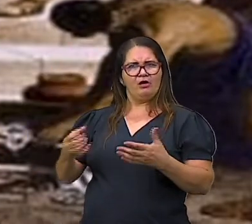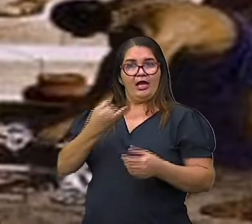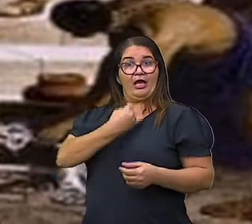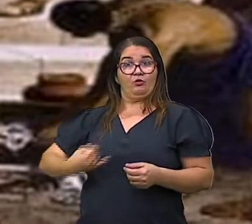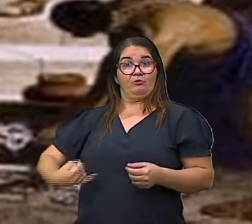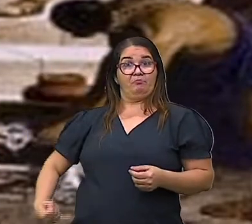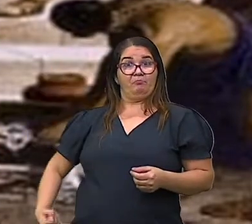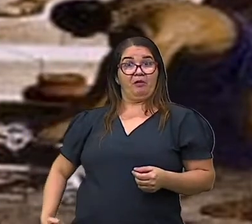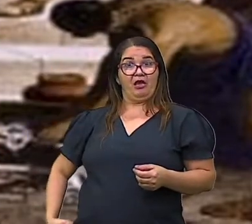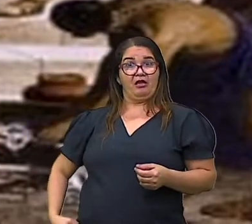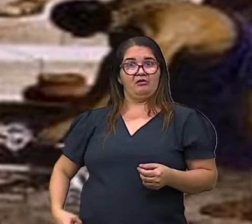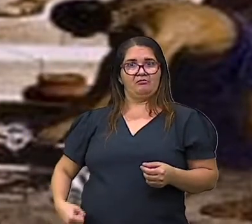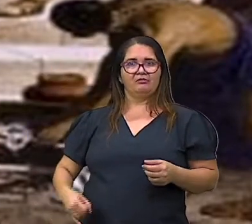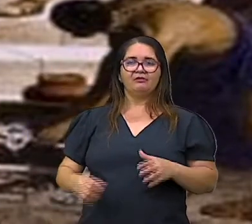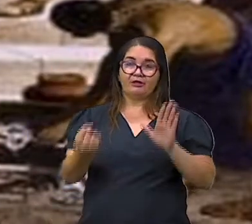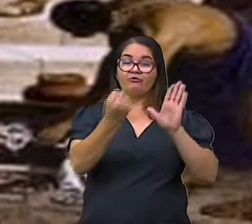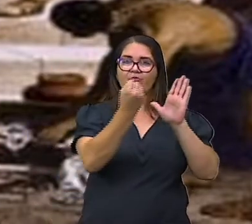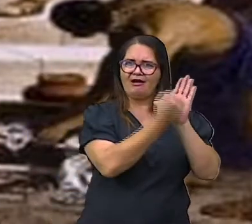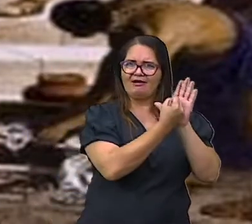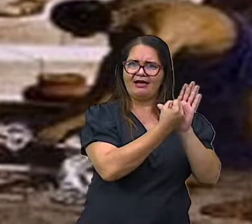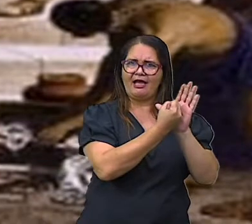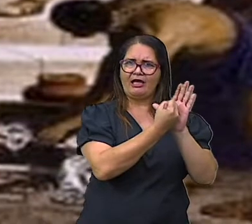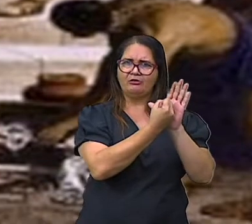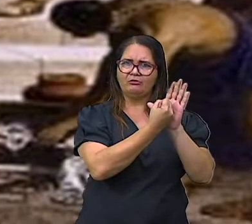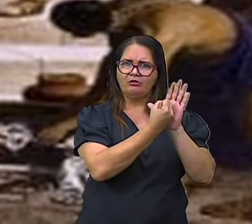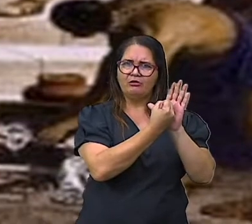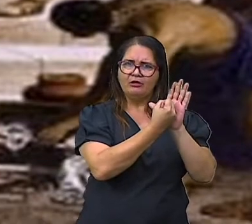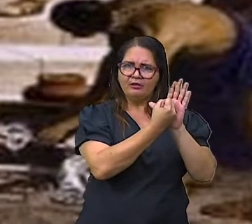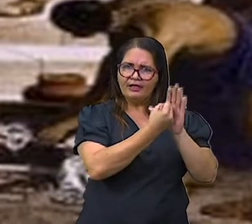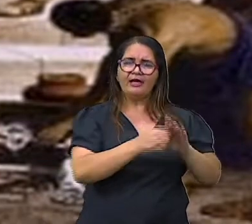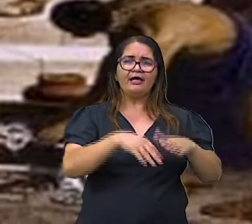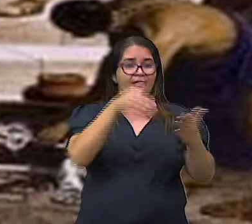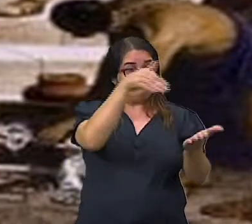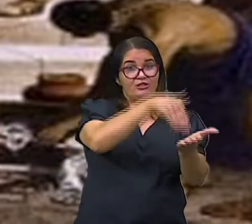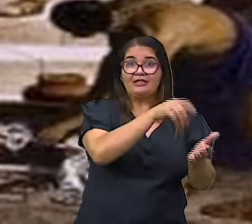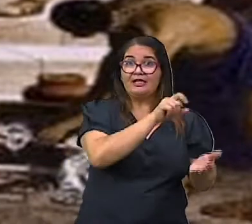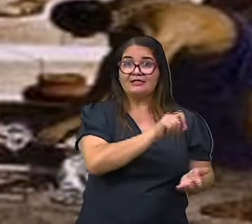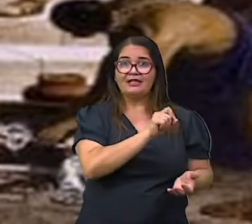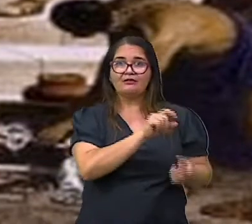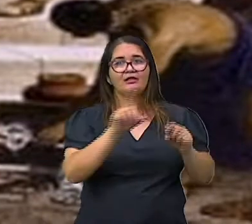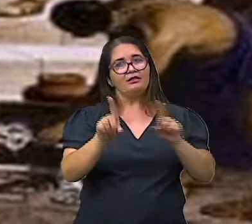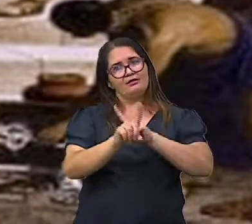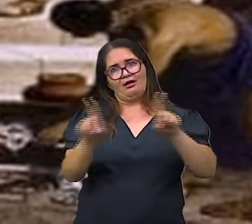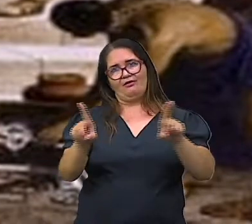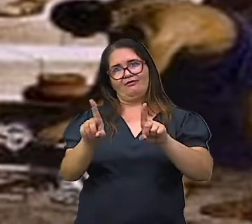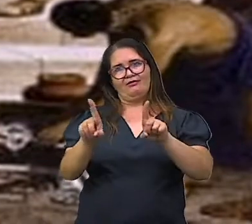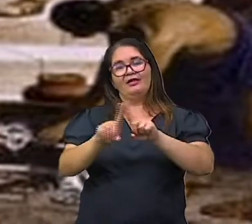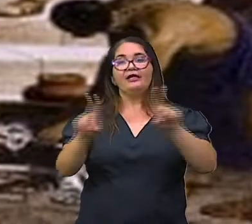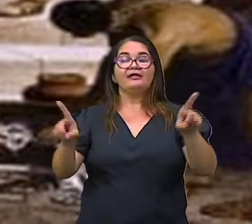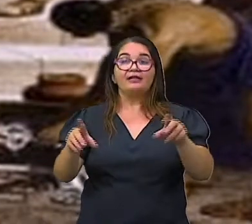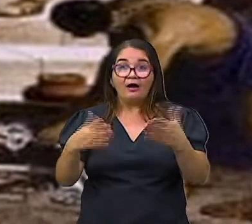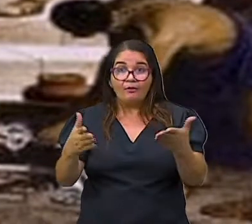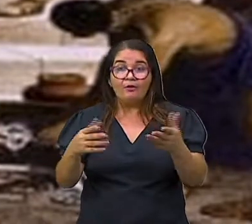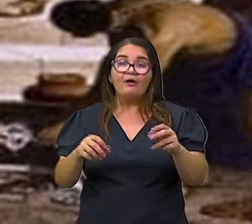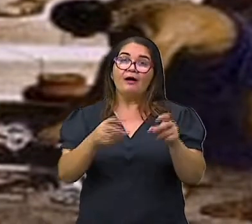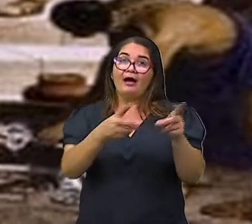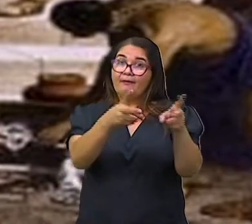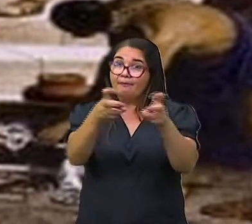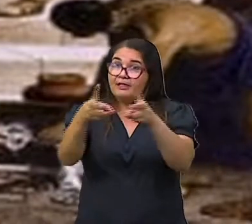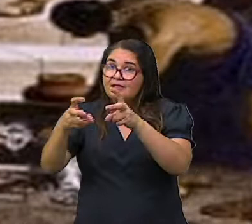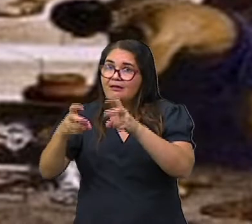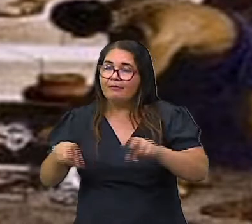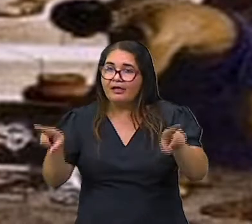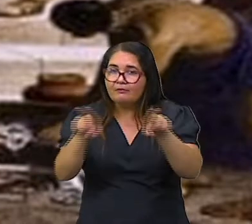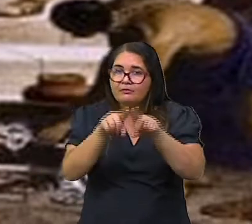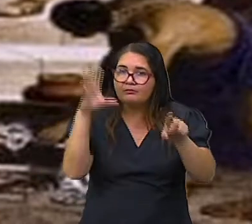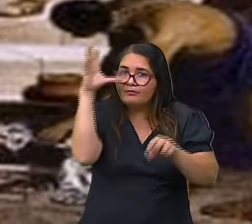outros povos da antiguidade. Esse território e a sua civilização basicamente